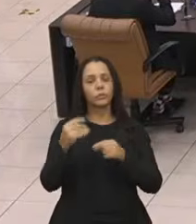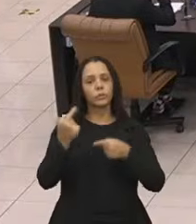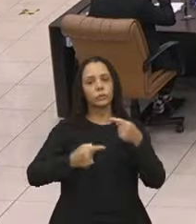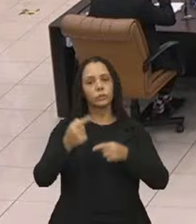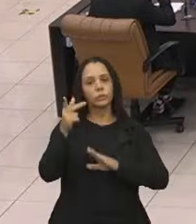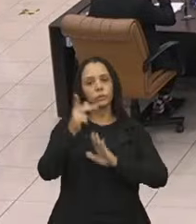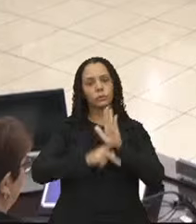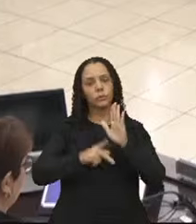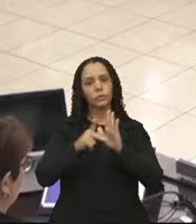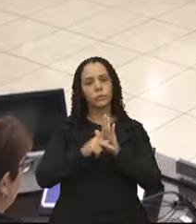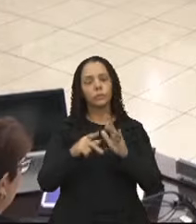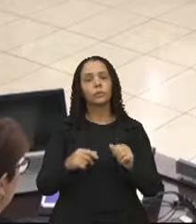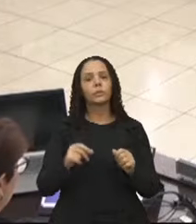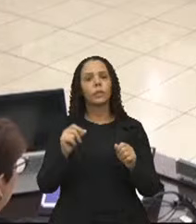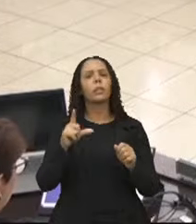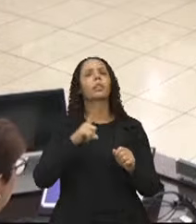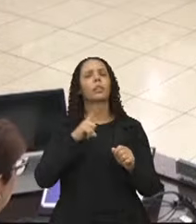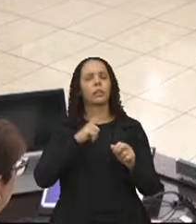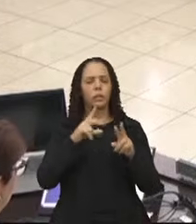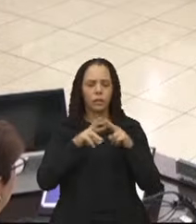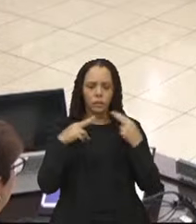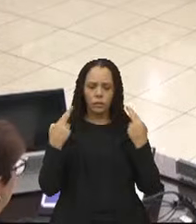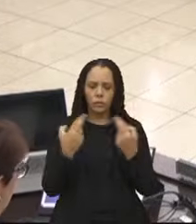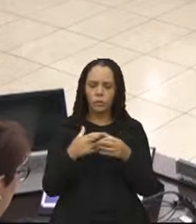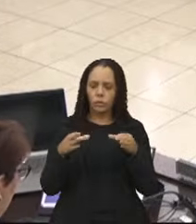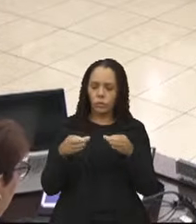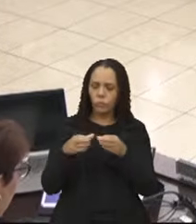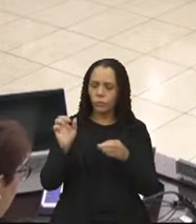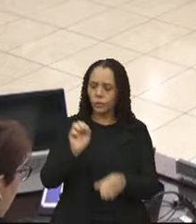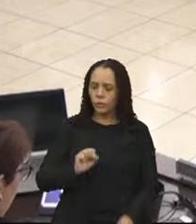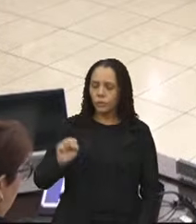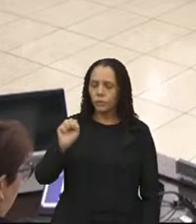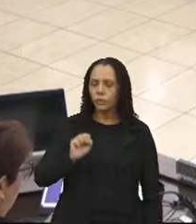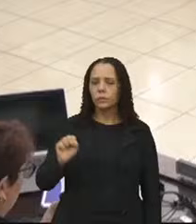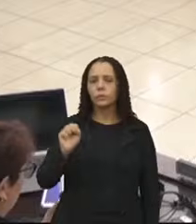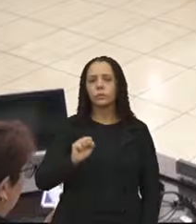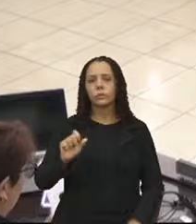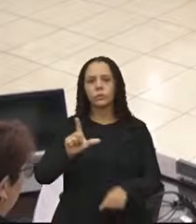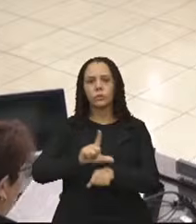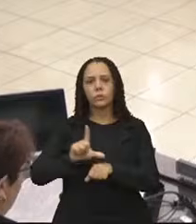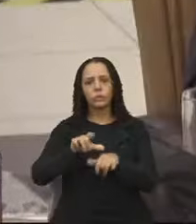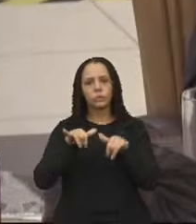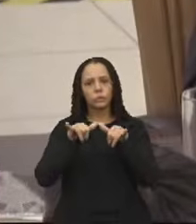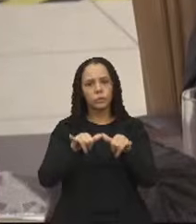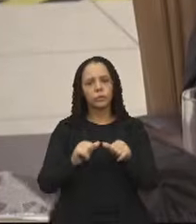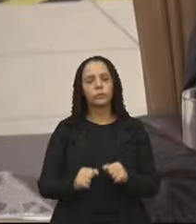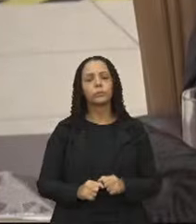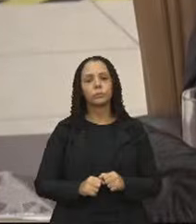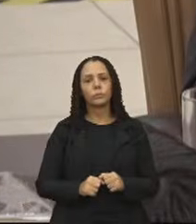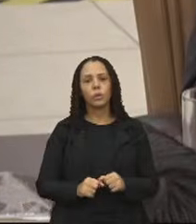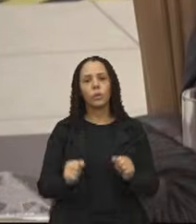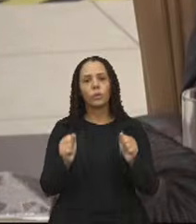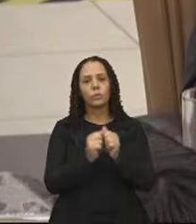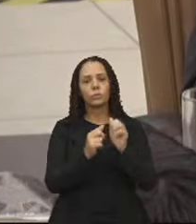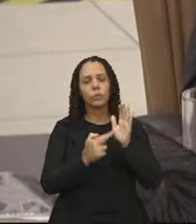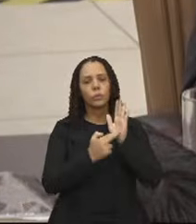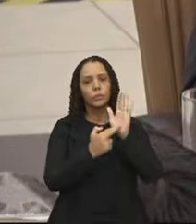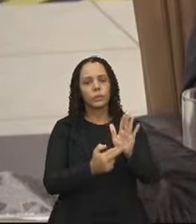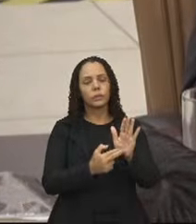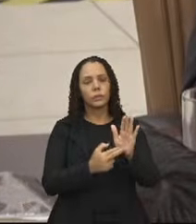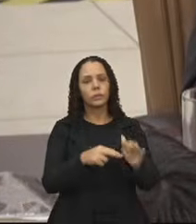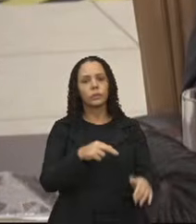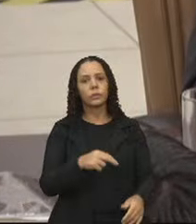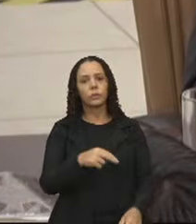projeto. Nós fizemos reunião com a Associação Comercial e Industrial de Jacareí, junto com a representante, a presidente da